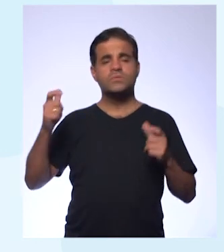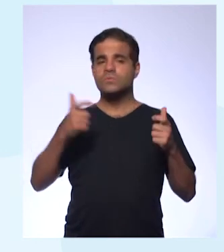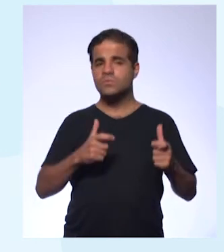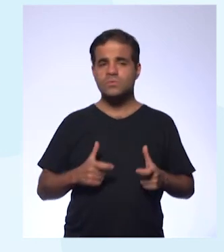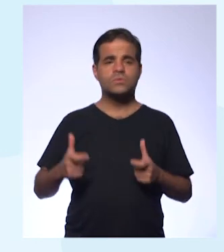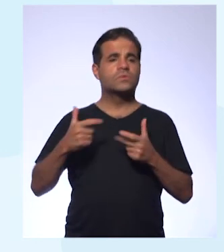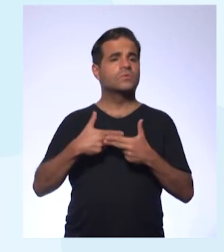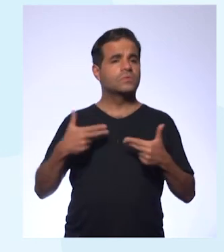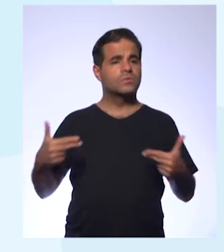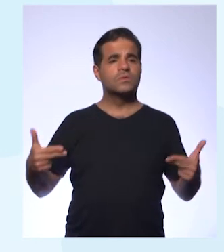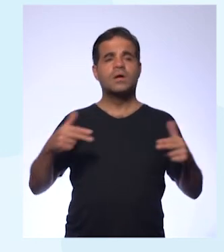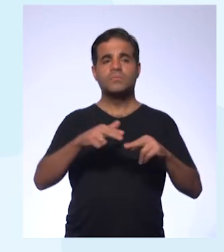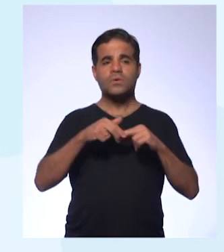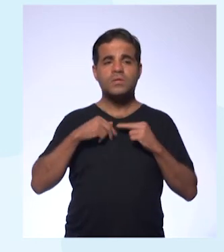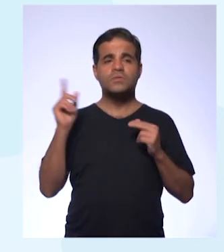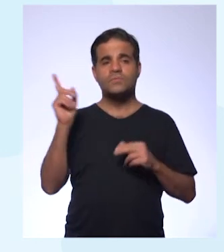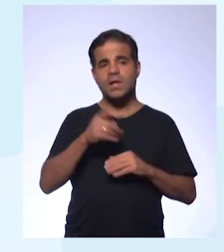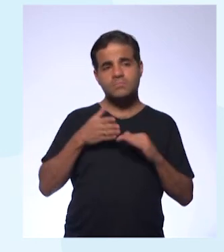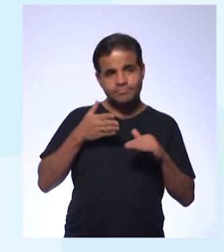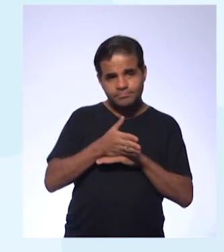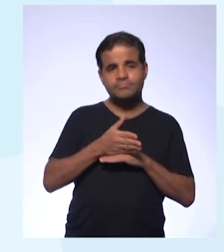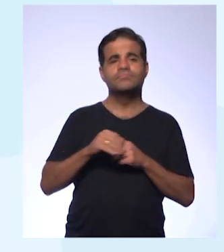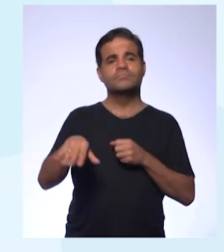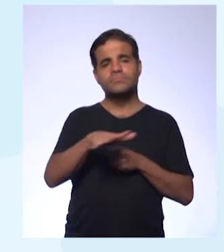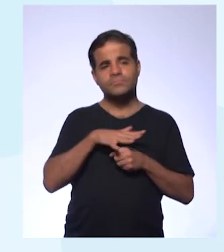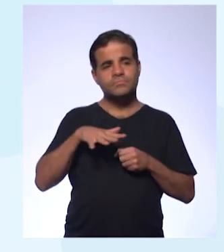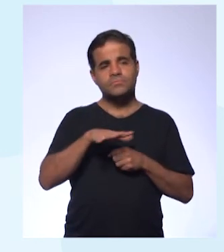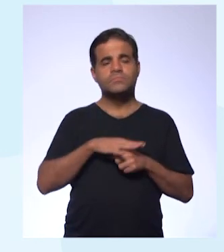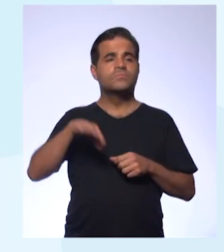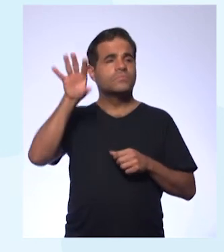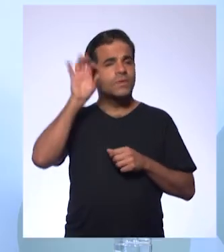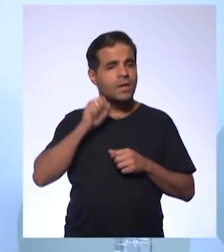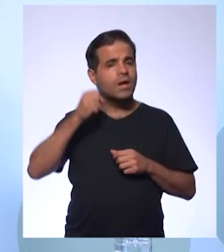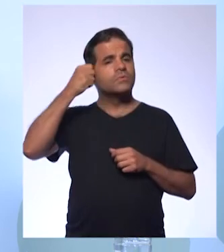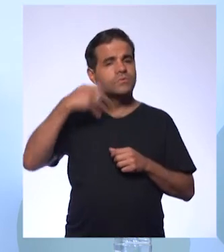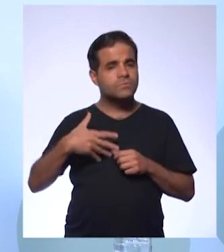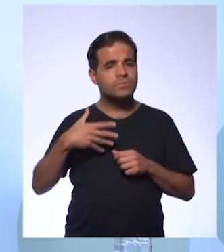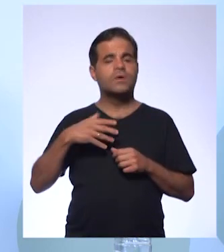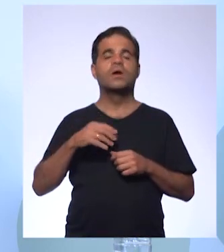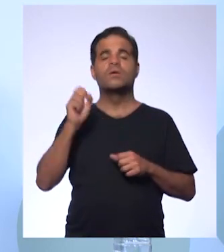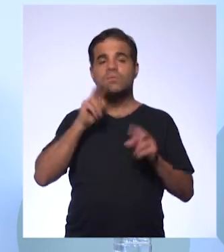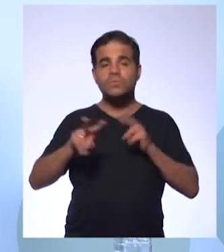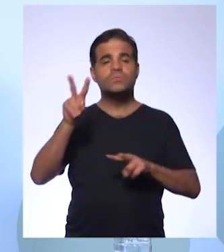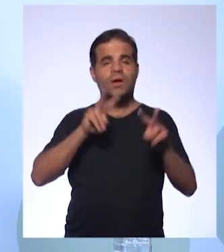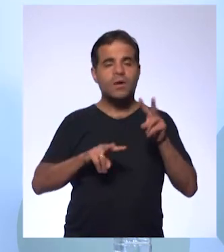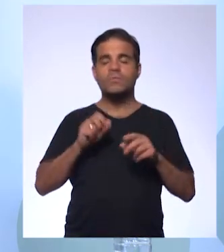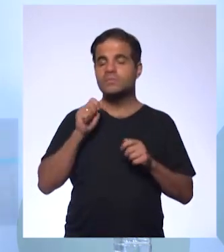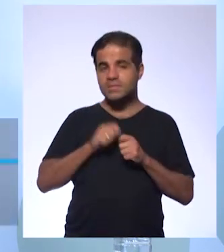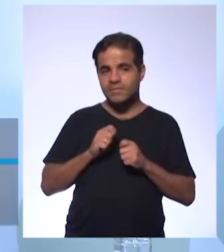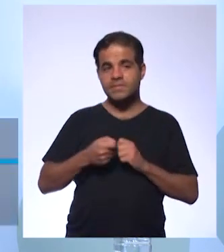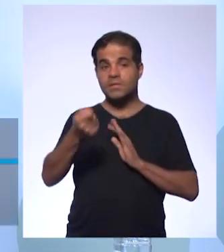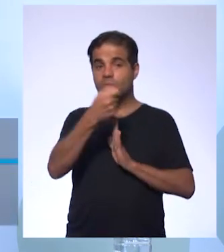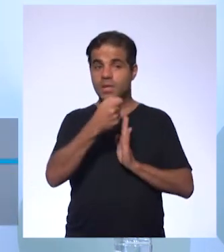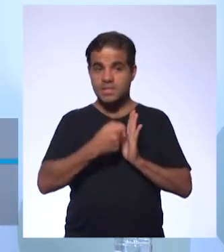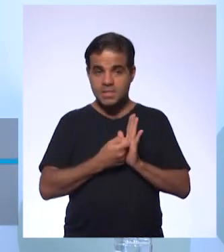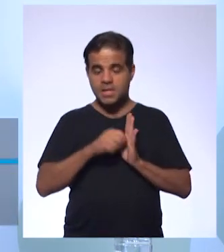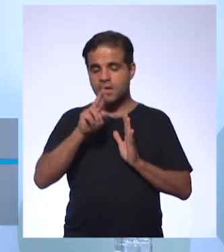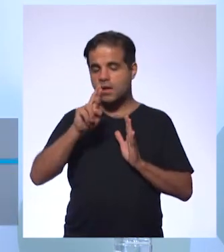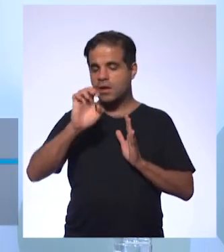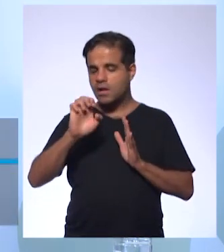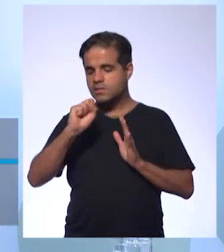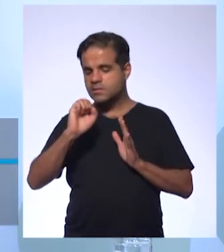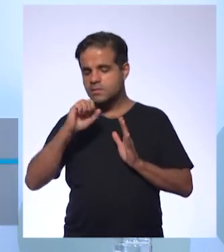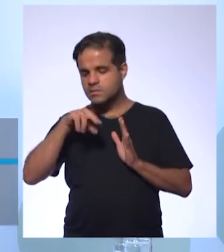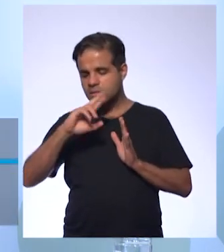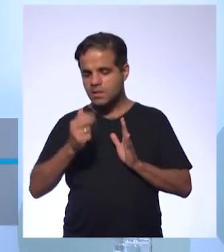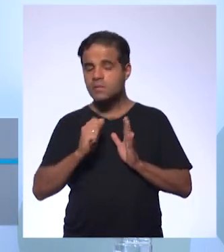em virtude da dificuldade de inserção no mercado audiovisual. Então, quando você vai fazer uma resenha, então você pode